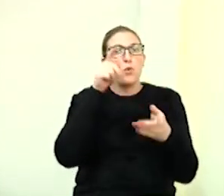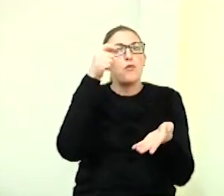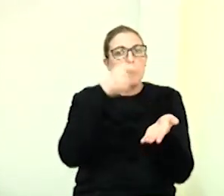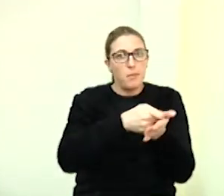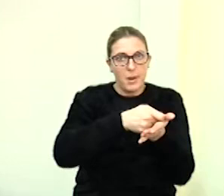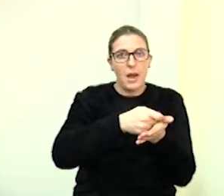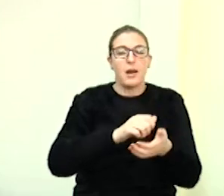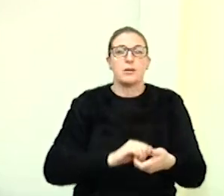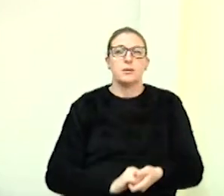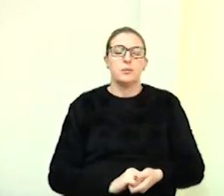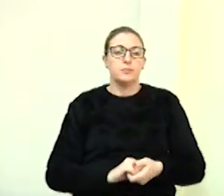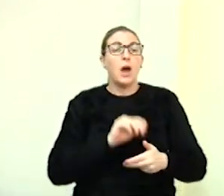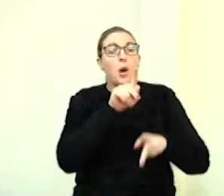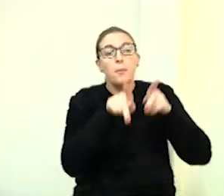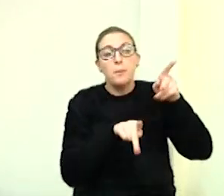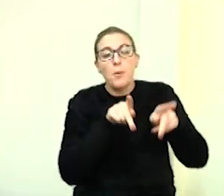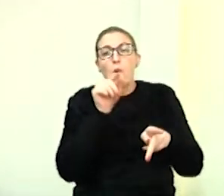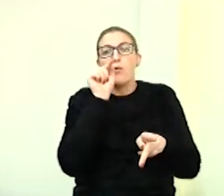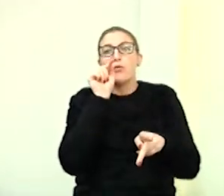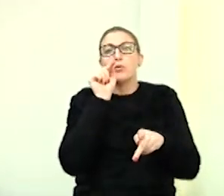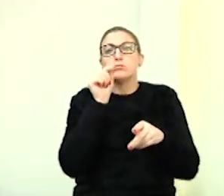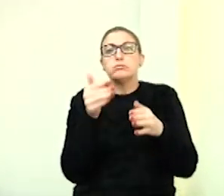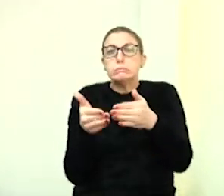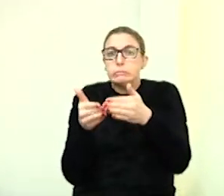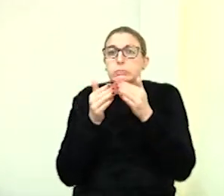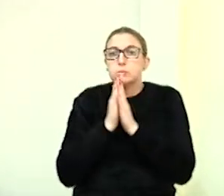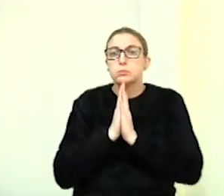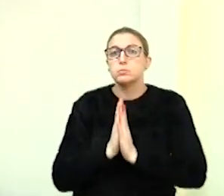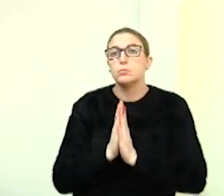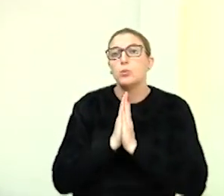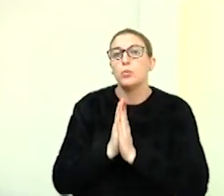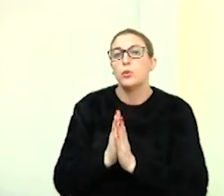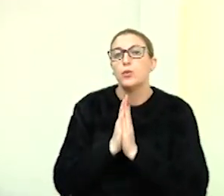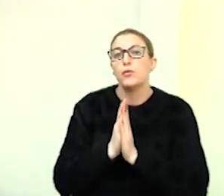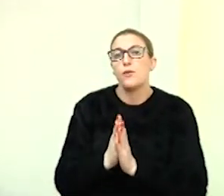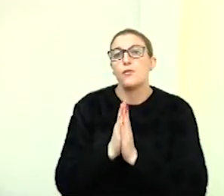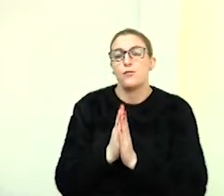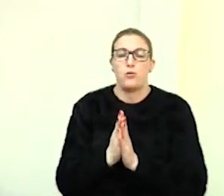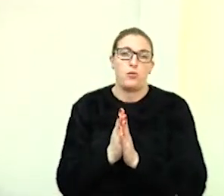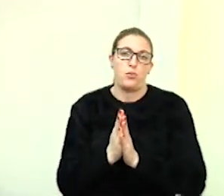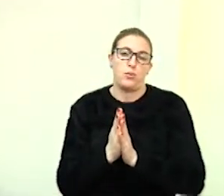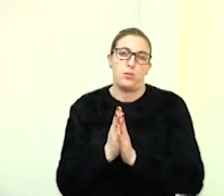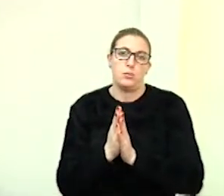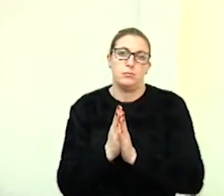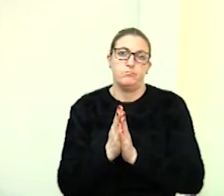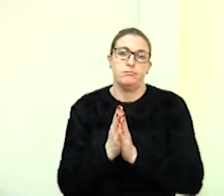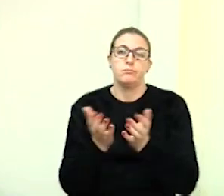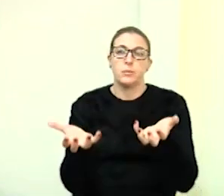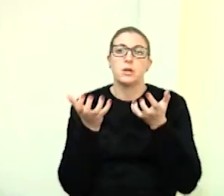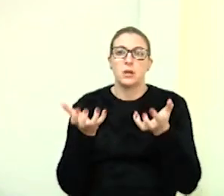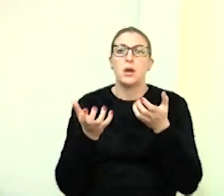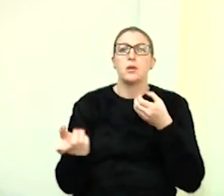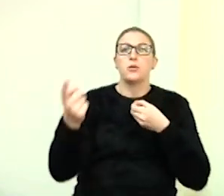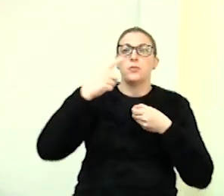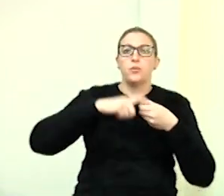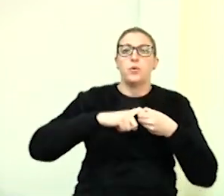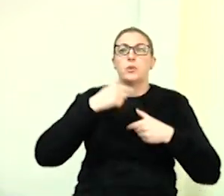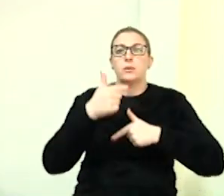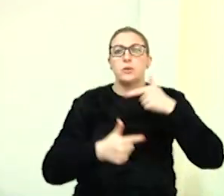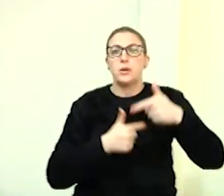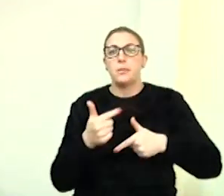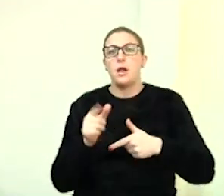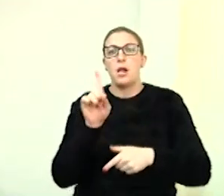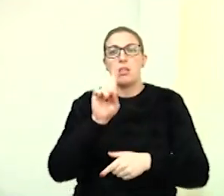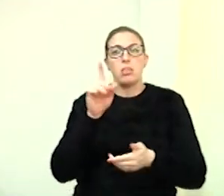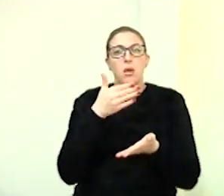Deste povo que está implorando e tentando fazer com que tudo volte ao normal para que não percam o seu emprego. Para que as